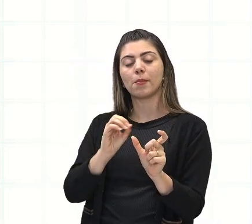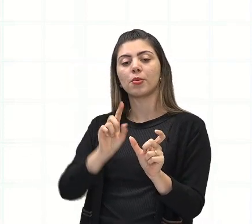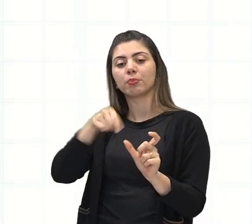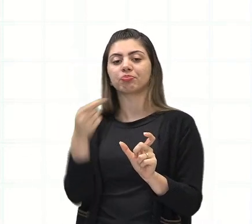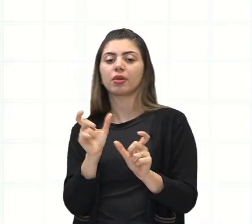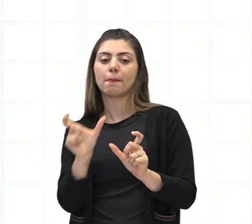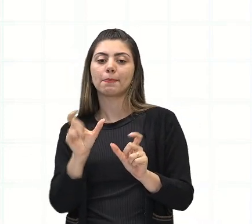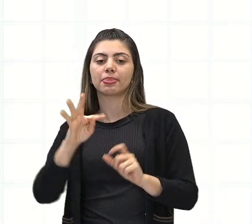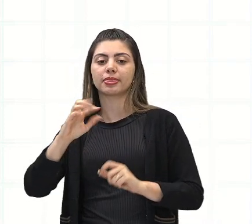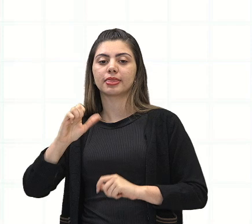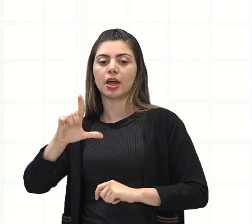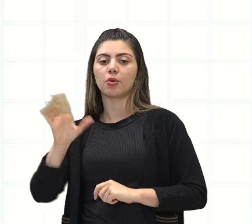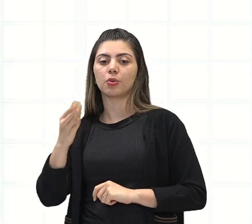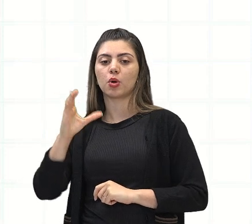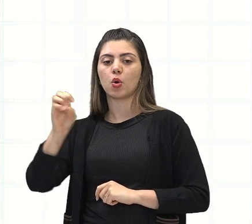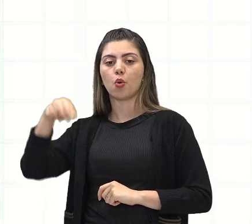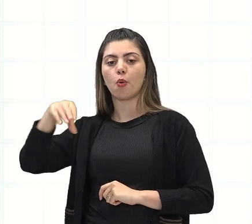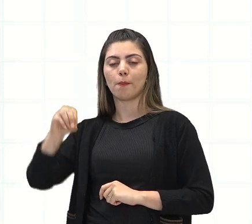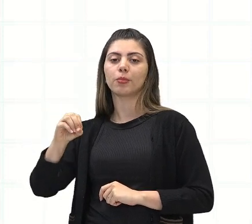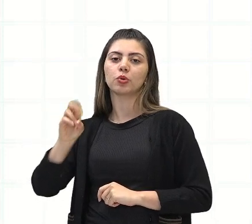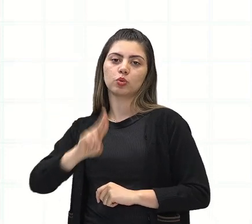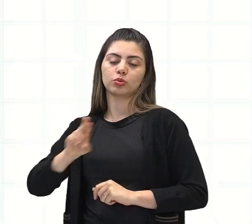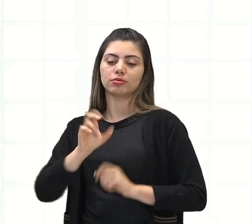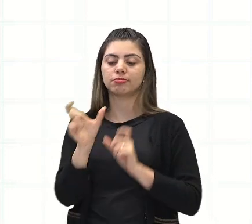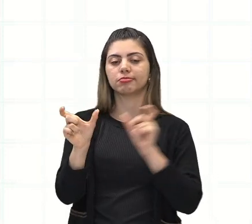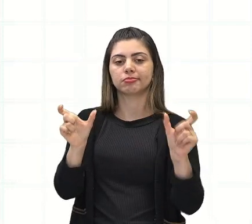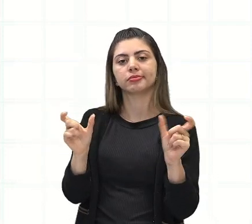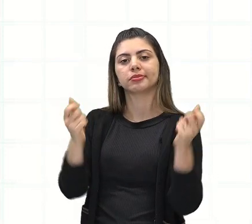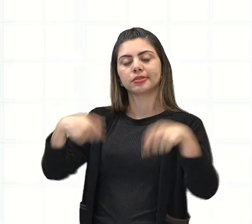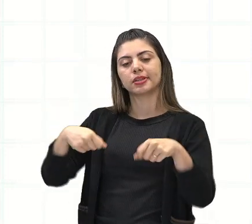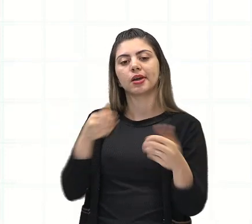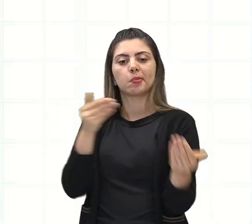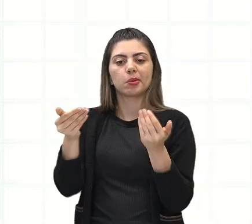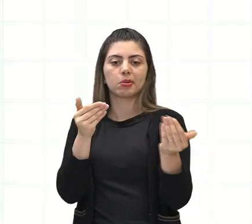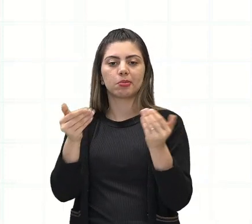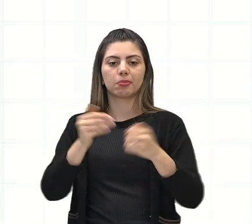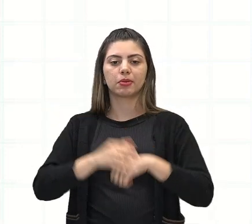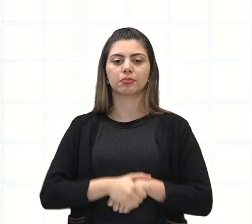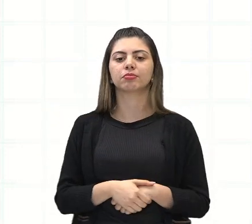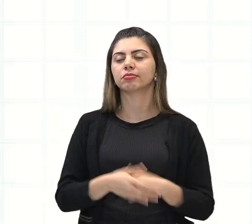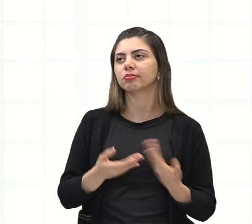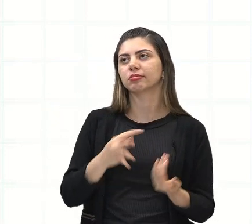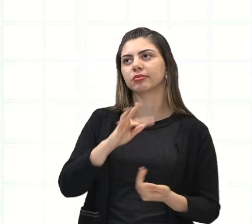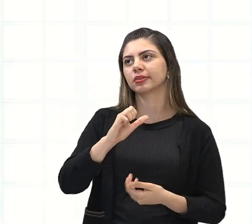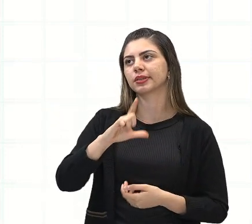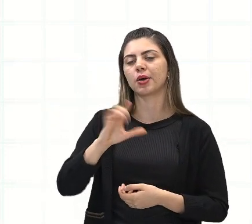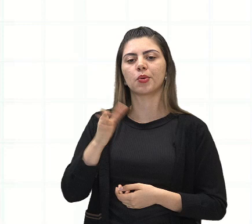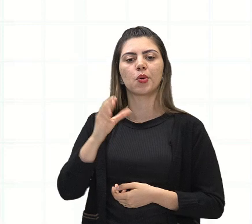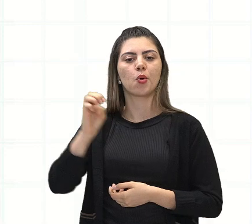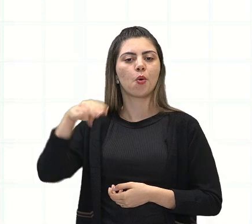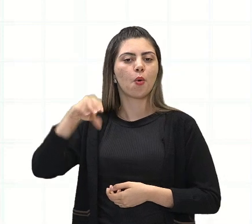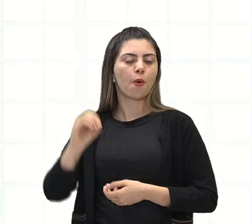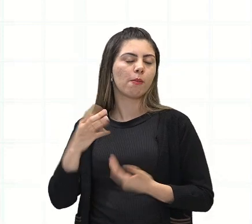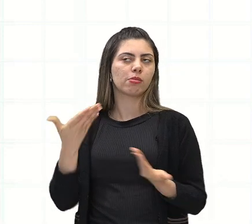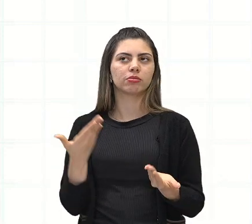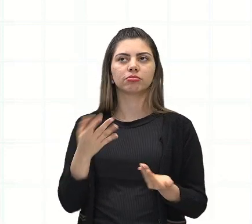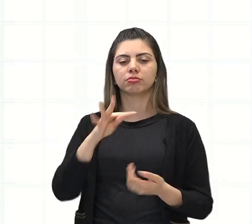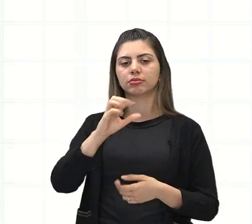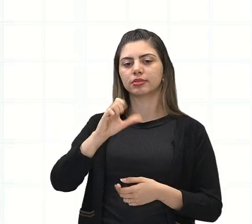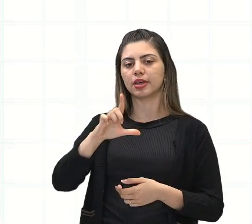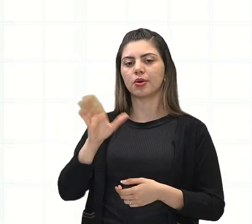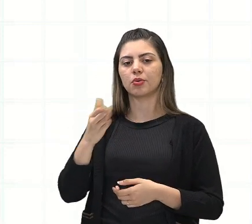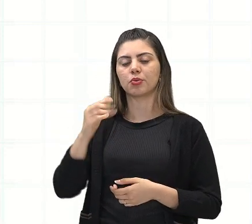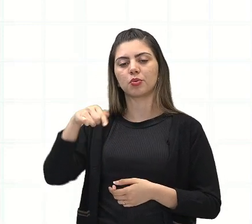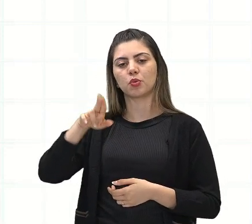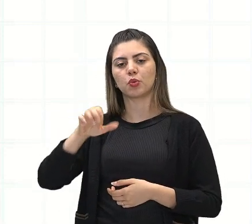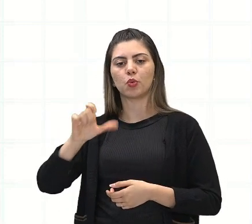tem esses termos que vão fazer essa comparação. Como, tal qual. Comparação permite ao autor criar imagens